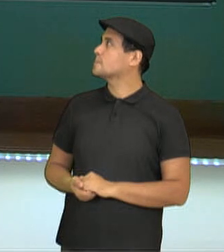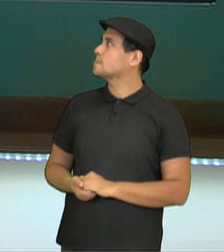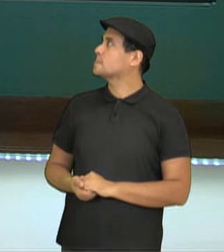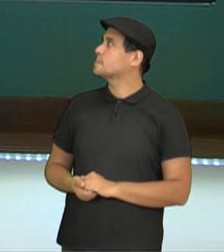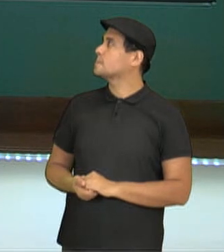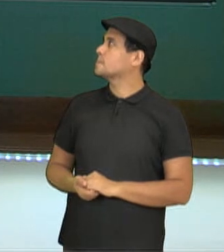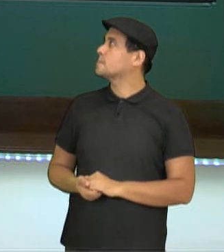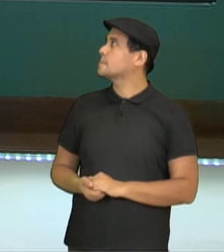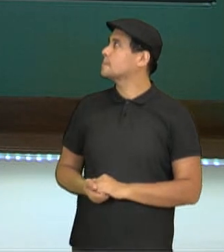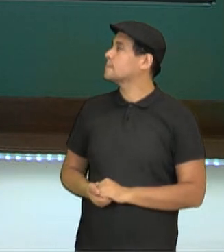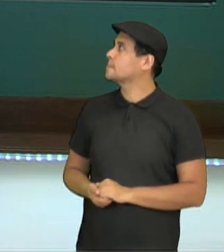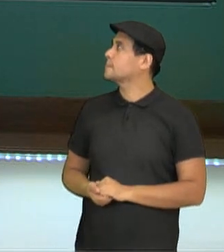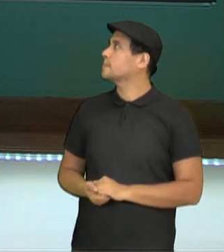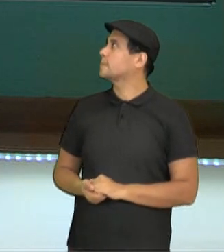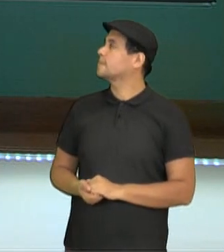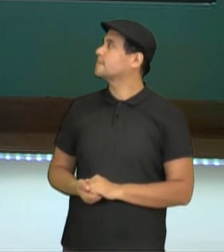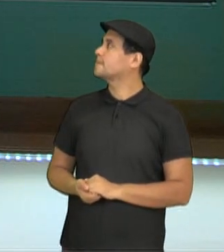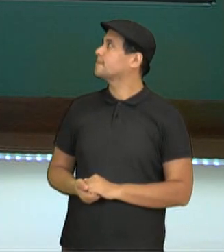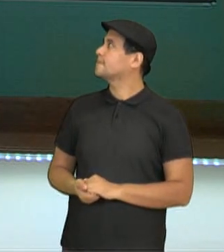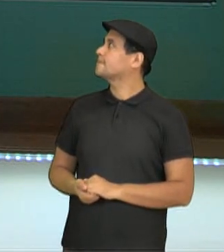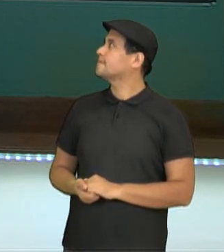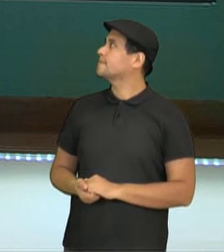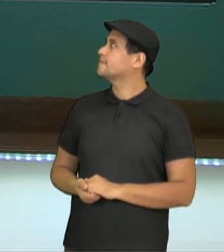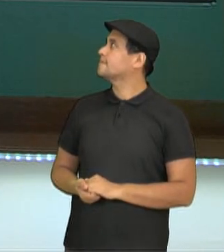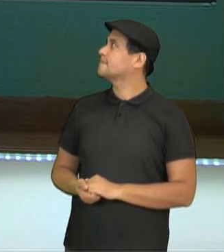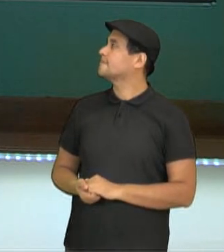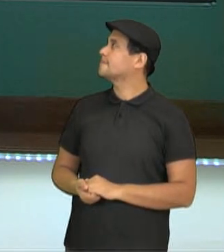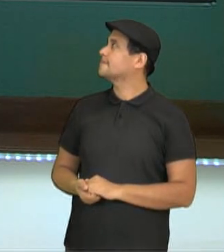algum movimento, ok? Ó.